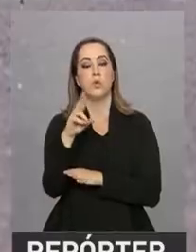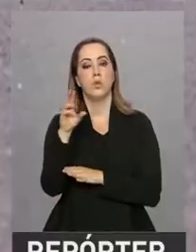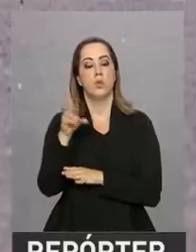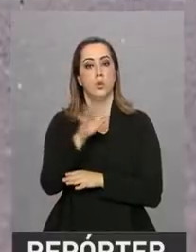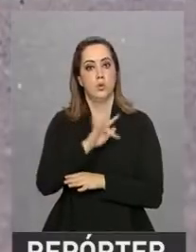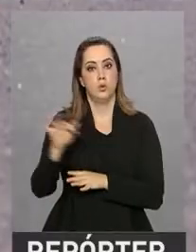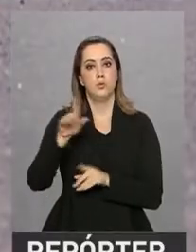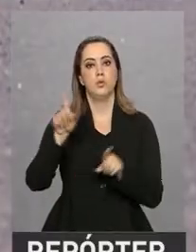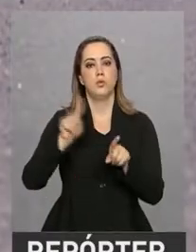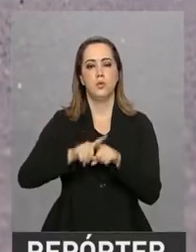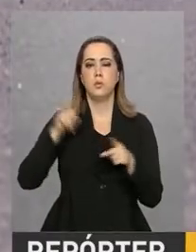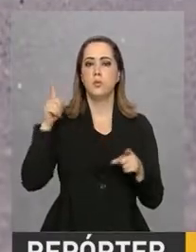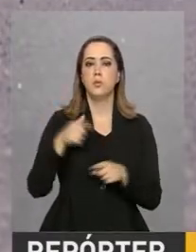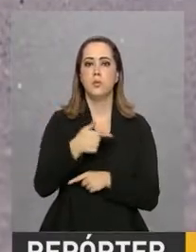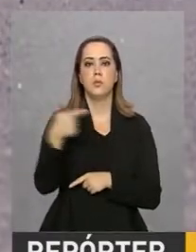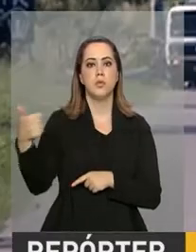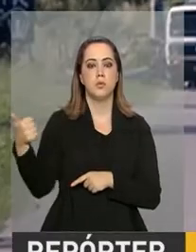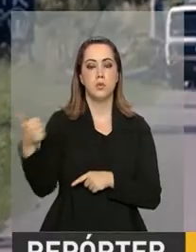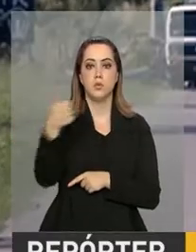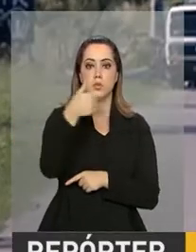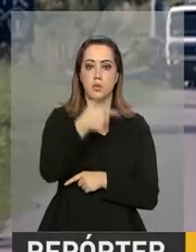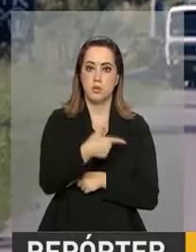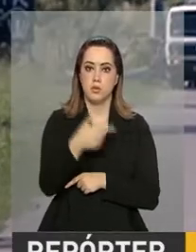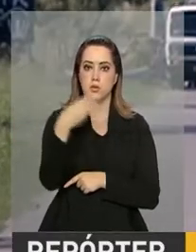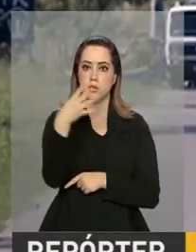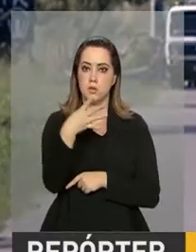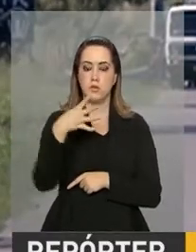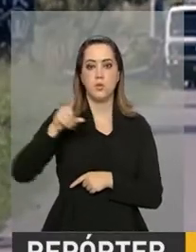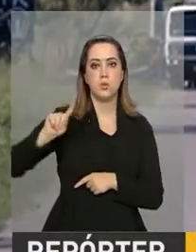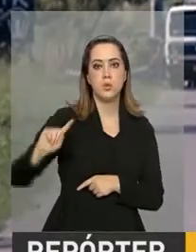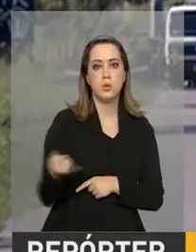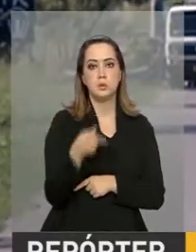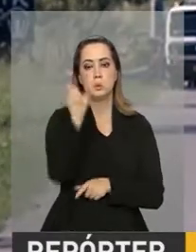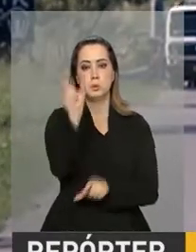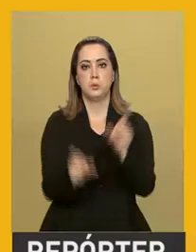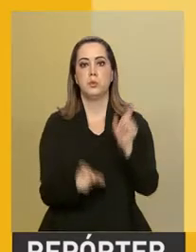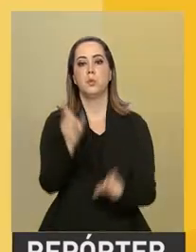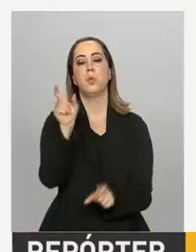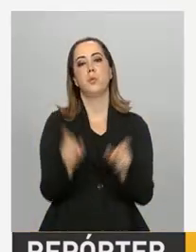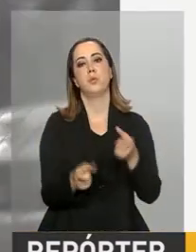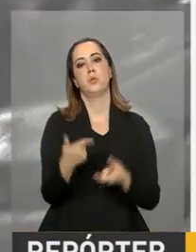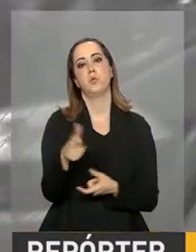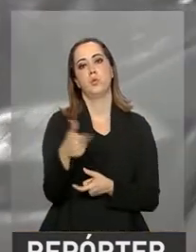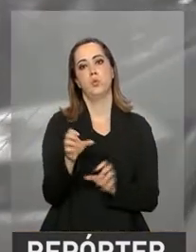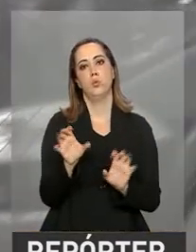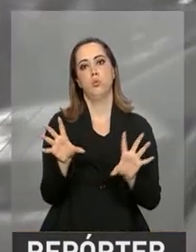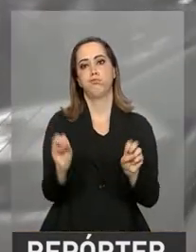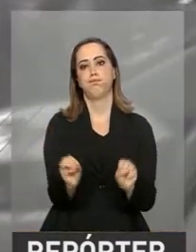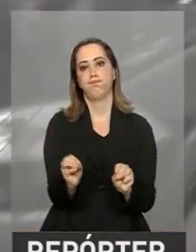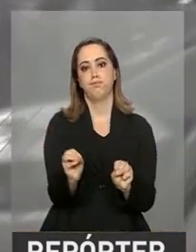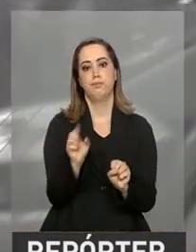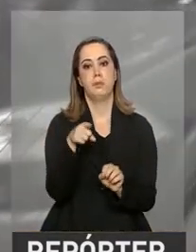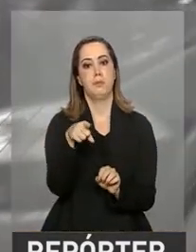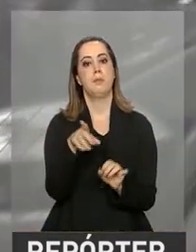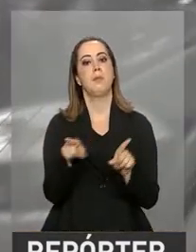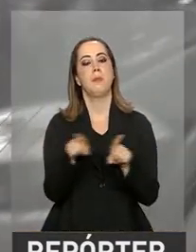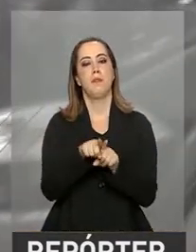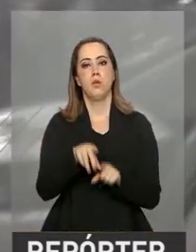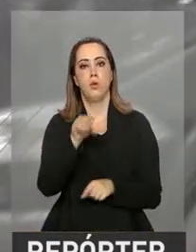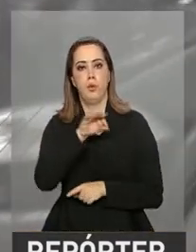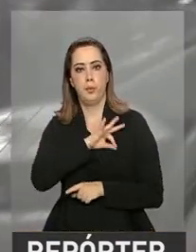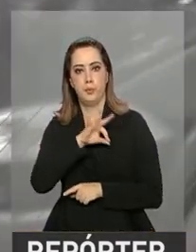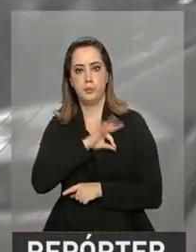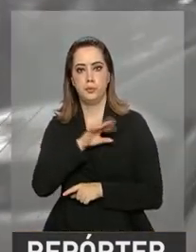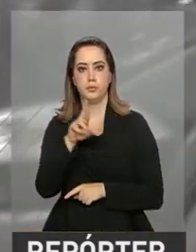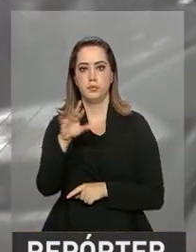mais de 124 mil flagrantes de desrespeito à legislação um balanço da polícia rodoviária federal neste